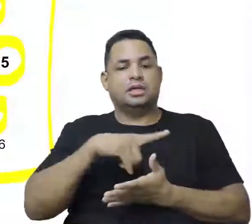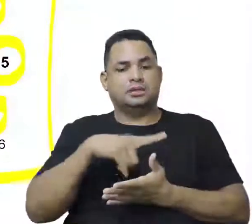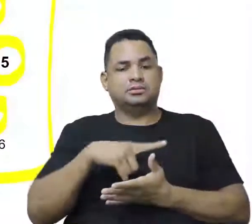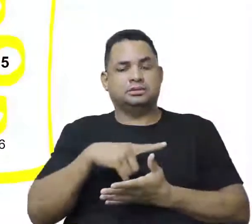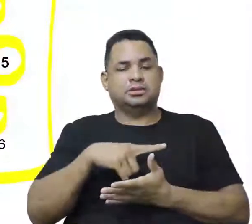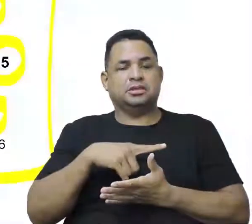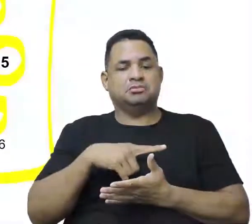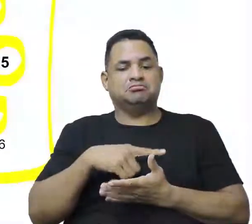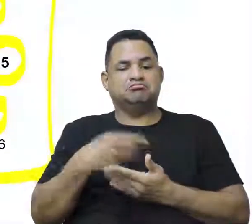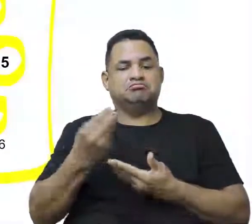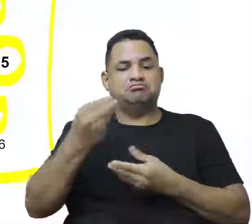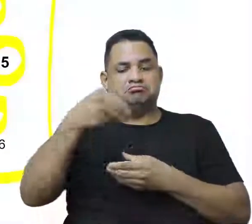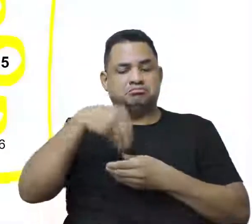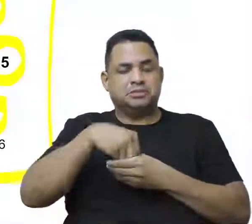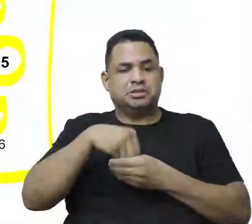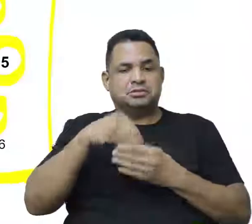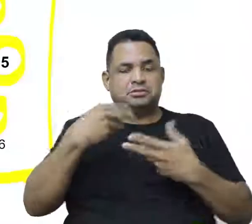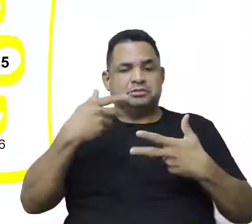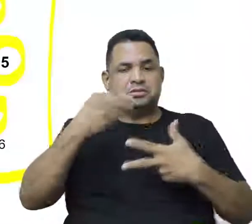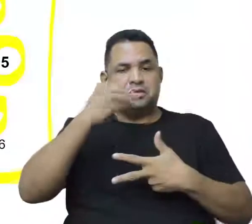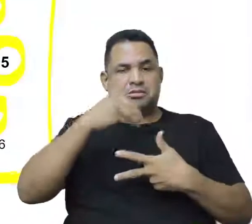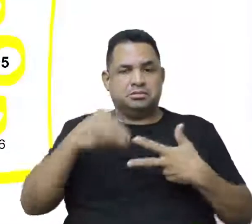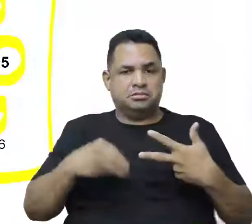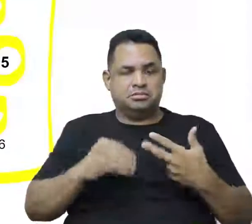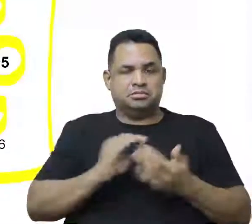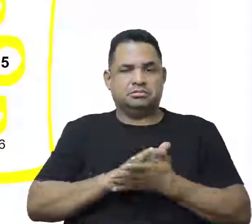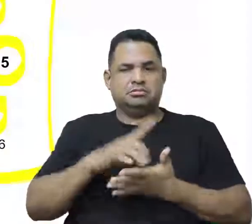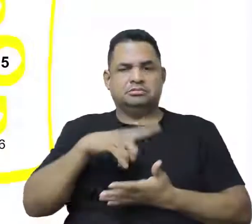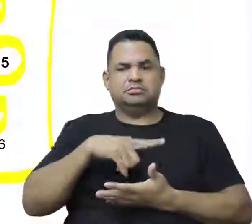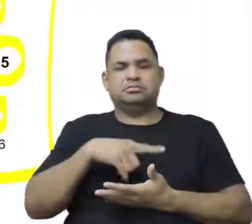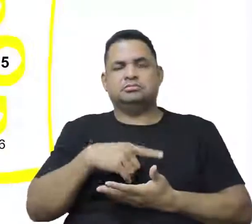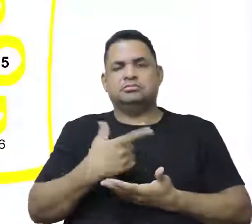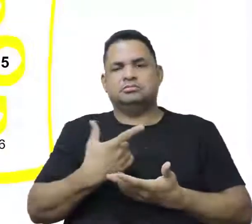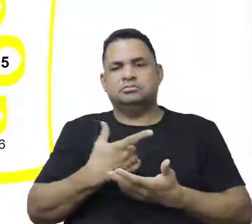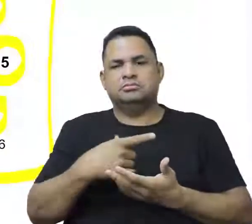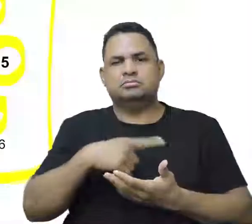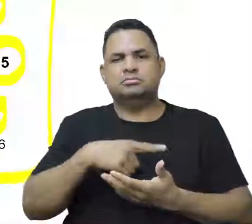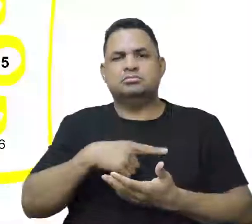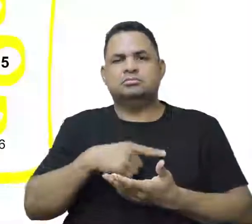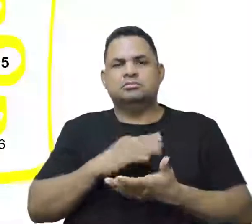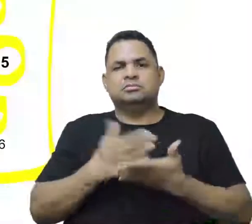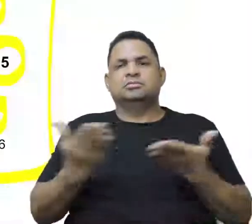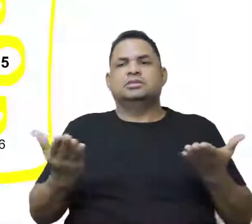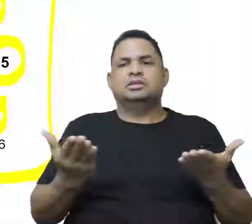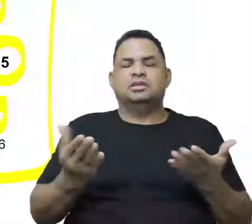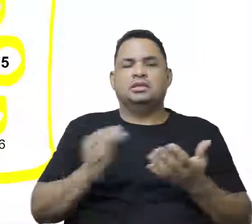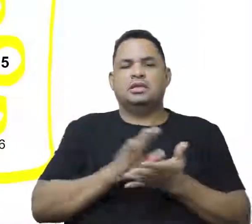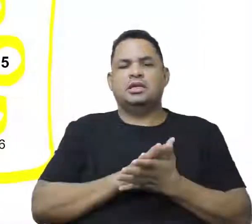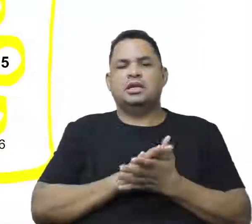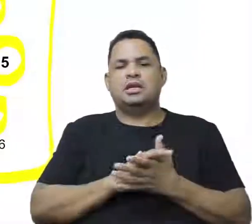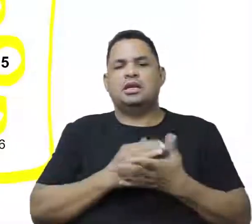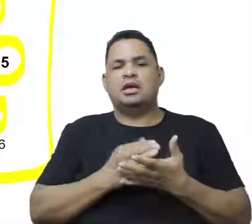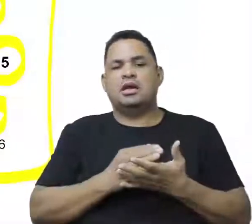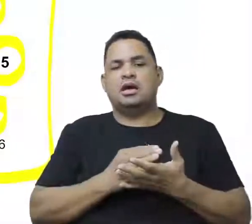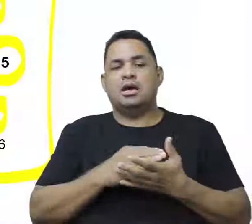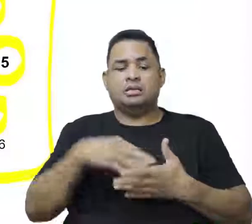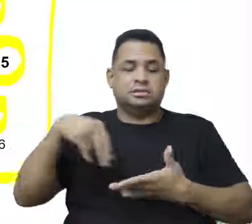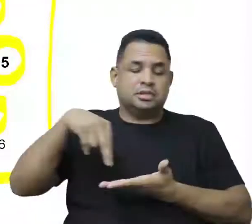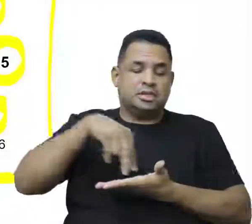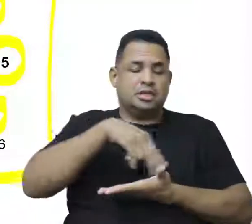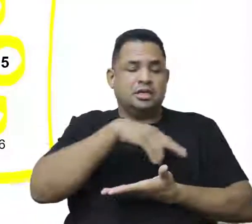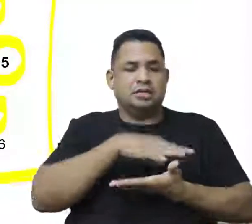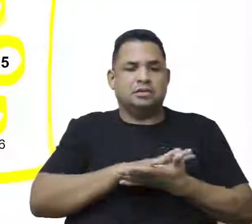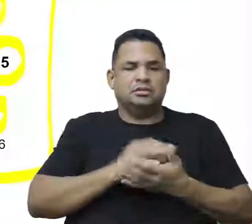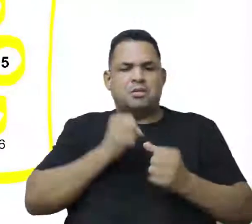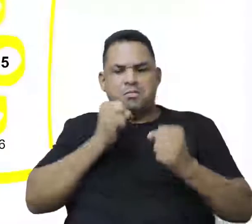mais caído, ok? E aí, esse gráfico aí tem outras relacionadas aos jogos, às lutas, às